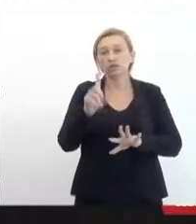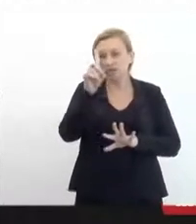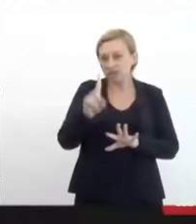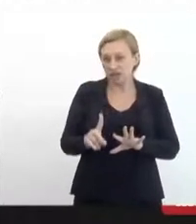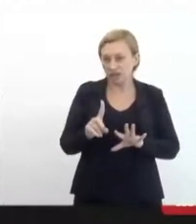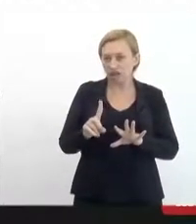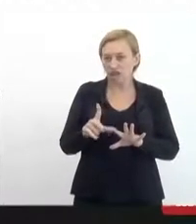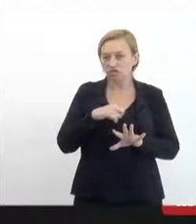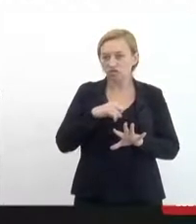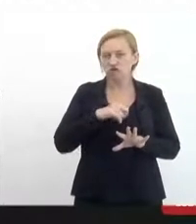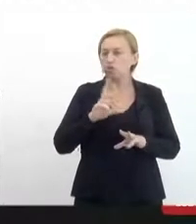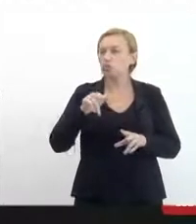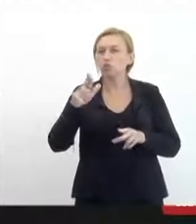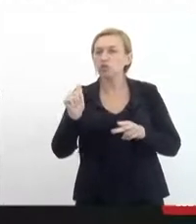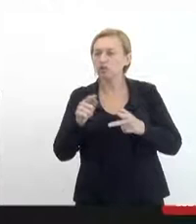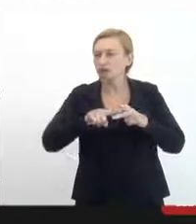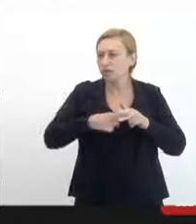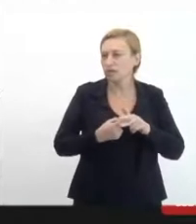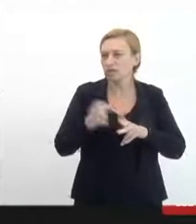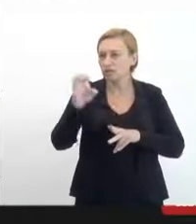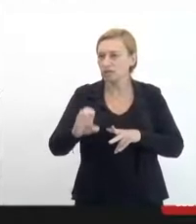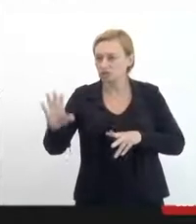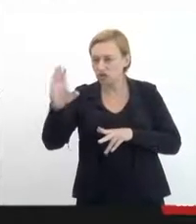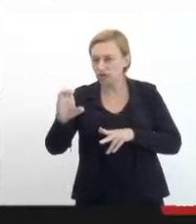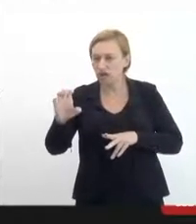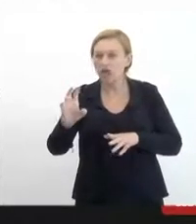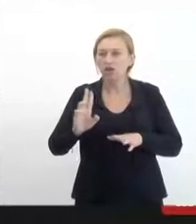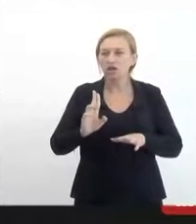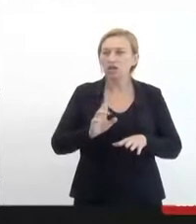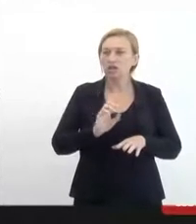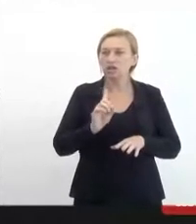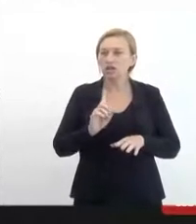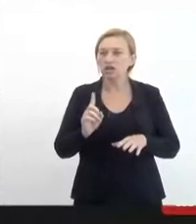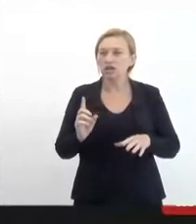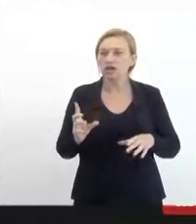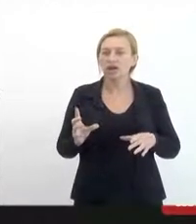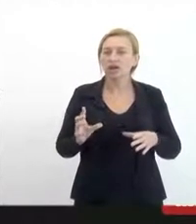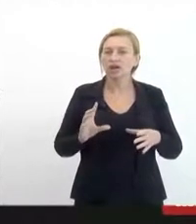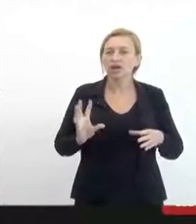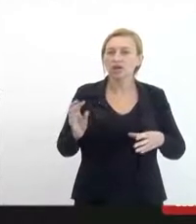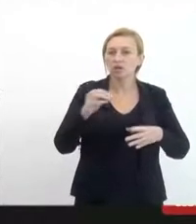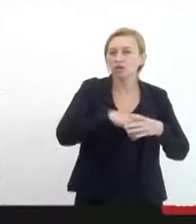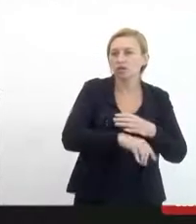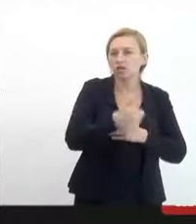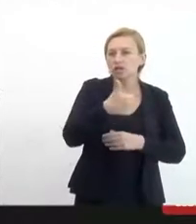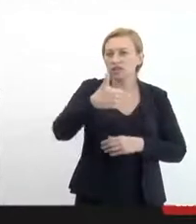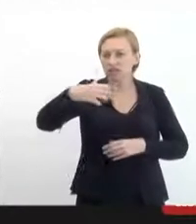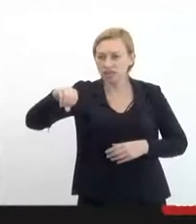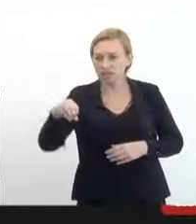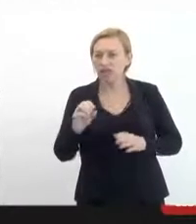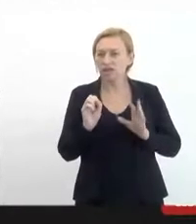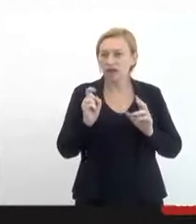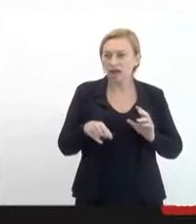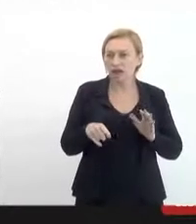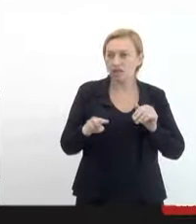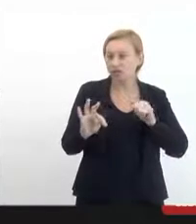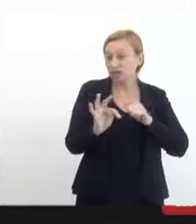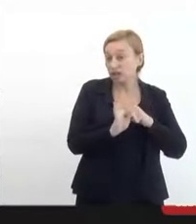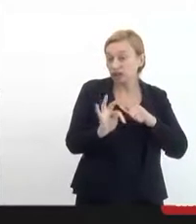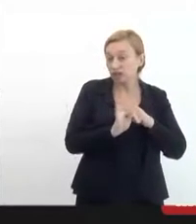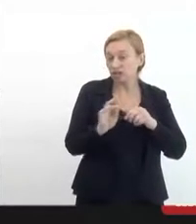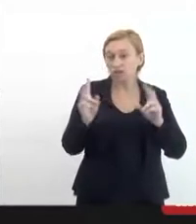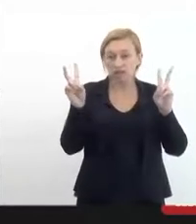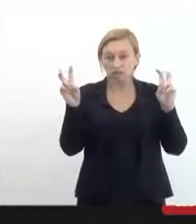foi regulamentado pelos estados e ele não é tratado no convênio 110. Então, aqui, do ponto de vista técnico, como a gente enxerga essa